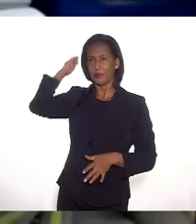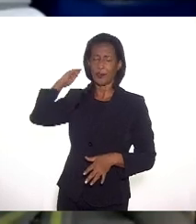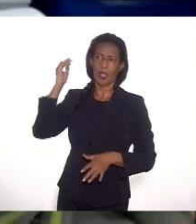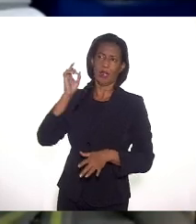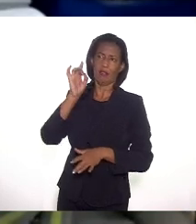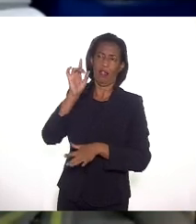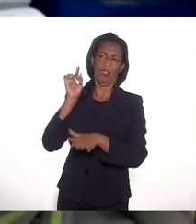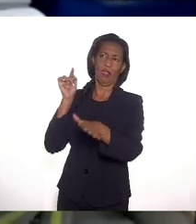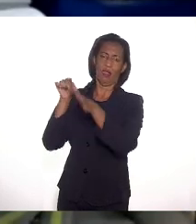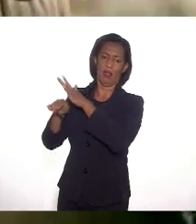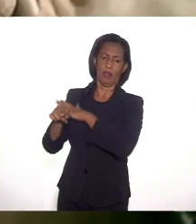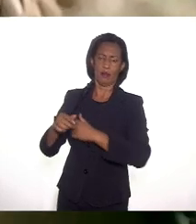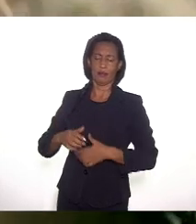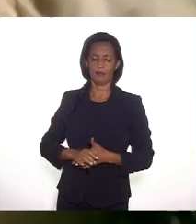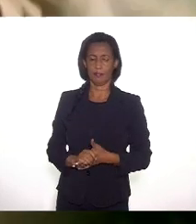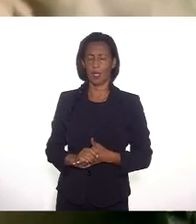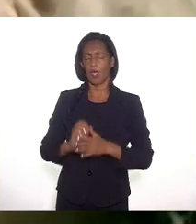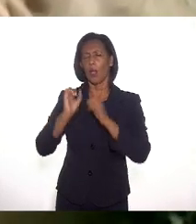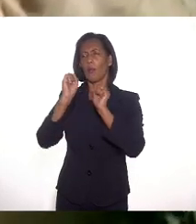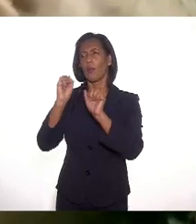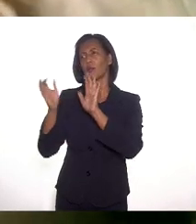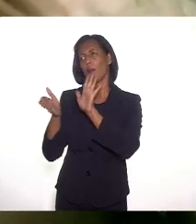deixa eu tentar fazer uma proposta